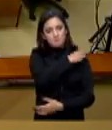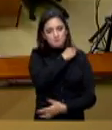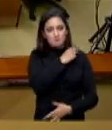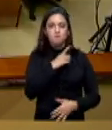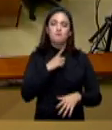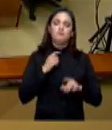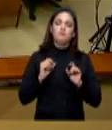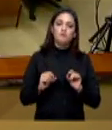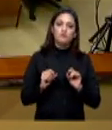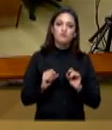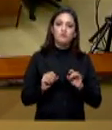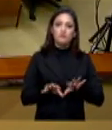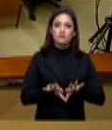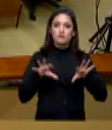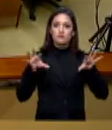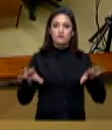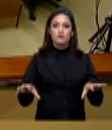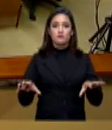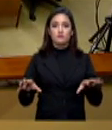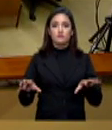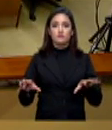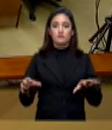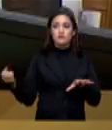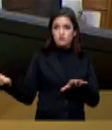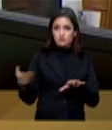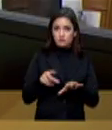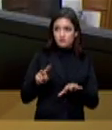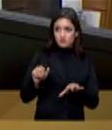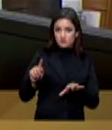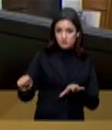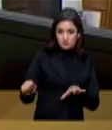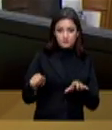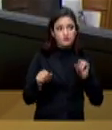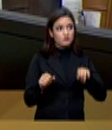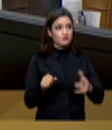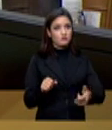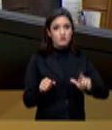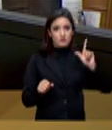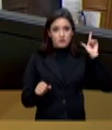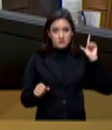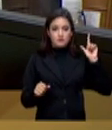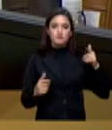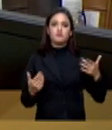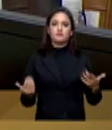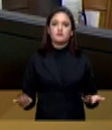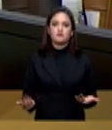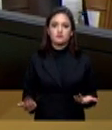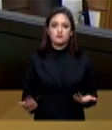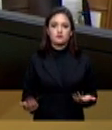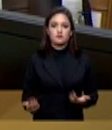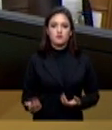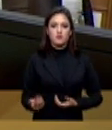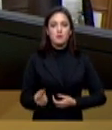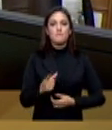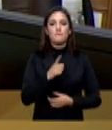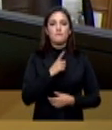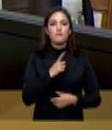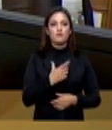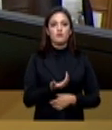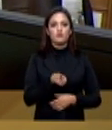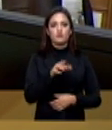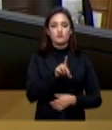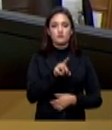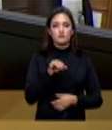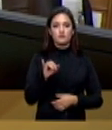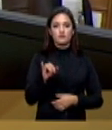extintas e as carreiras novas portanto as criados isso está assentado na ação